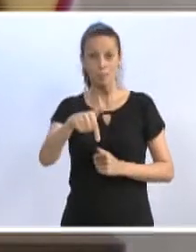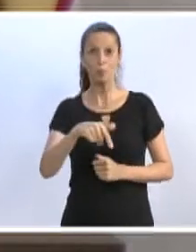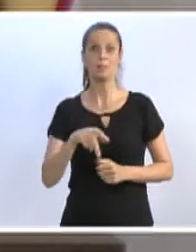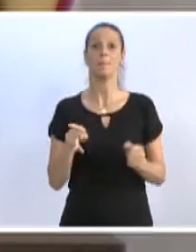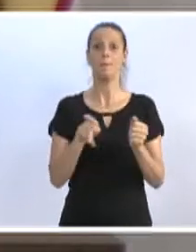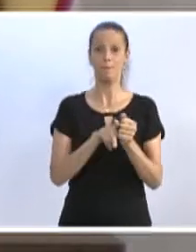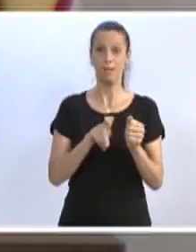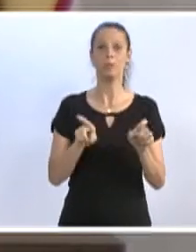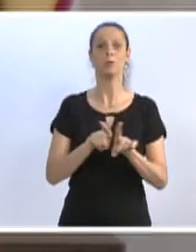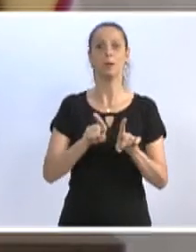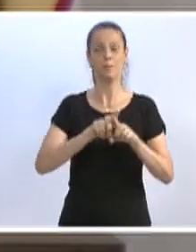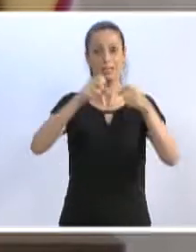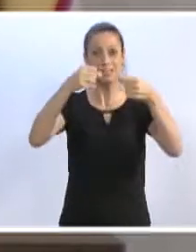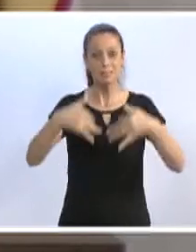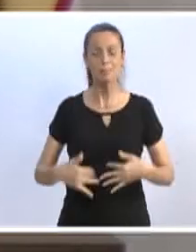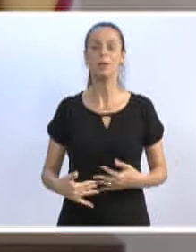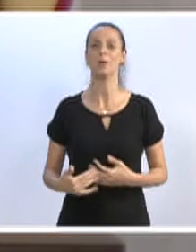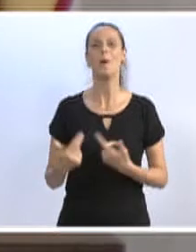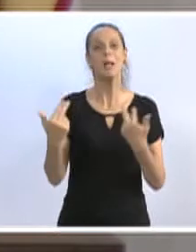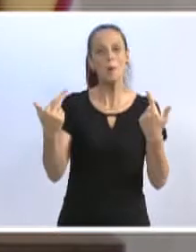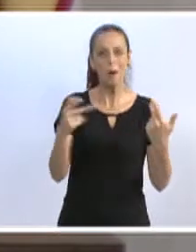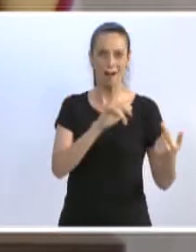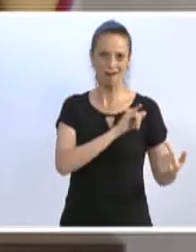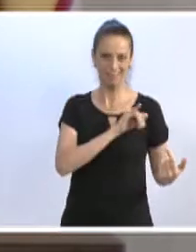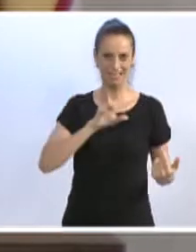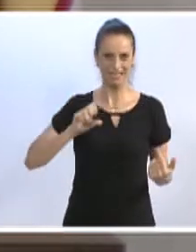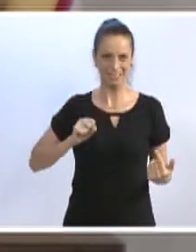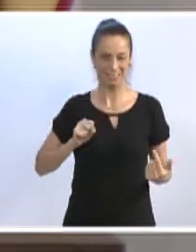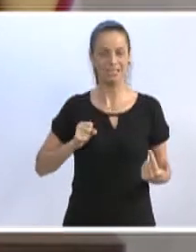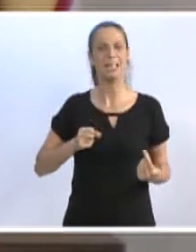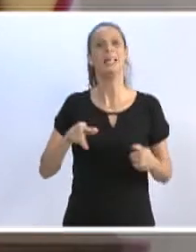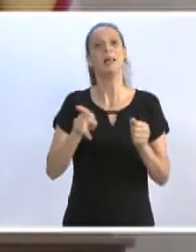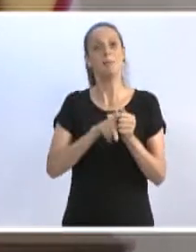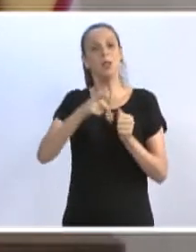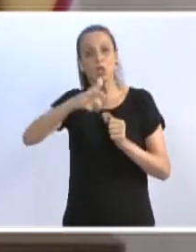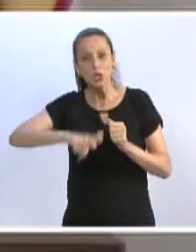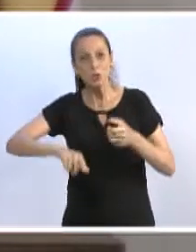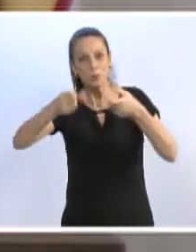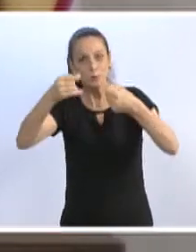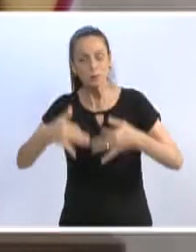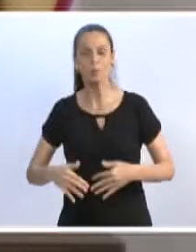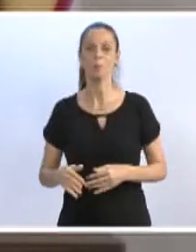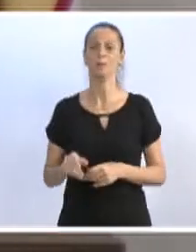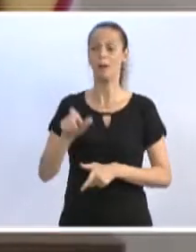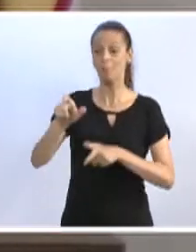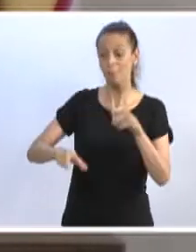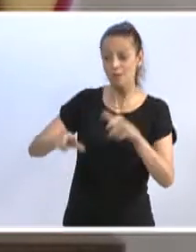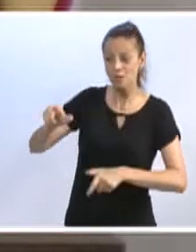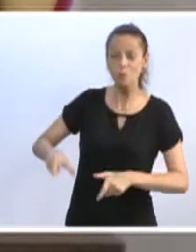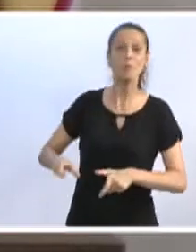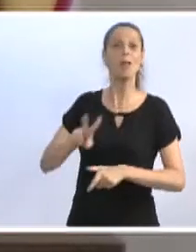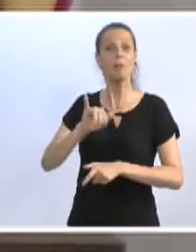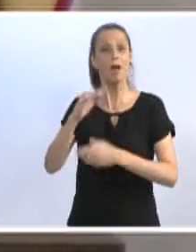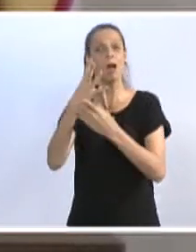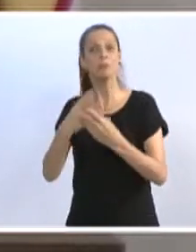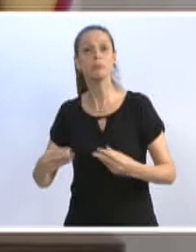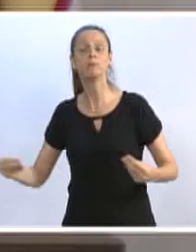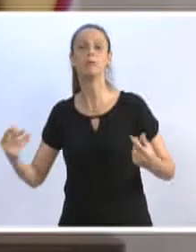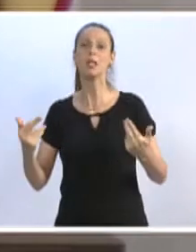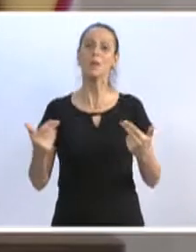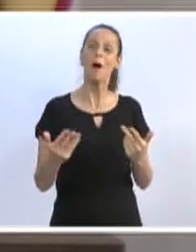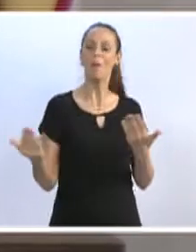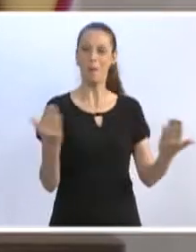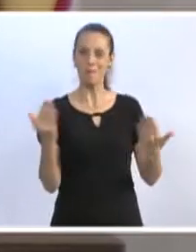o nosso autor pescador. E ele diz de novo a mesma coisa: pois toda a humanidade é como a relva e toda a sua glória como a flor